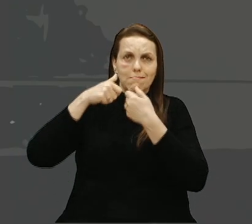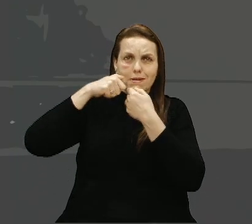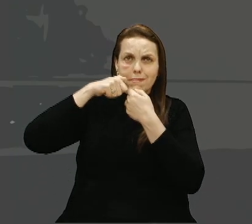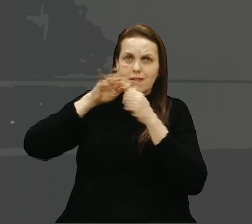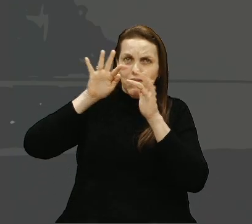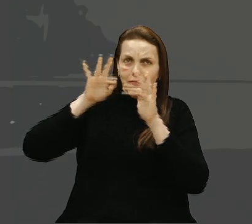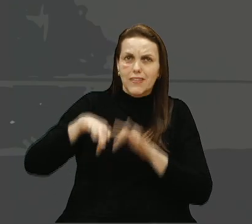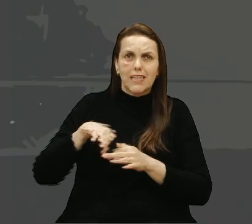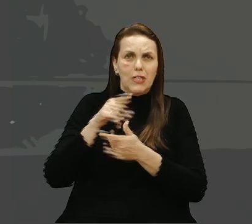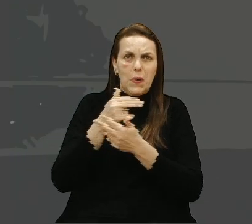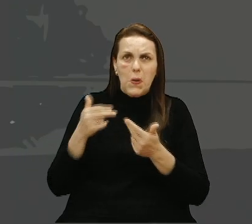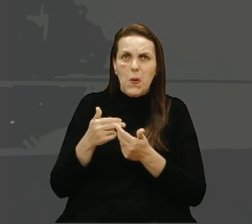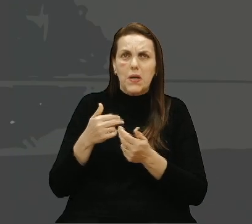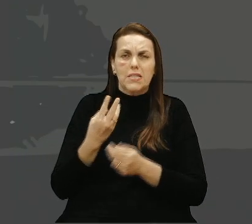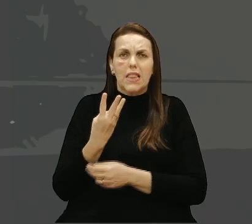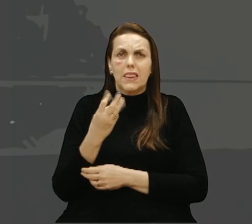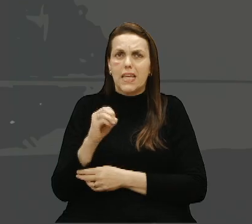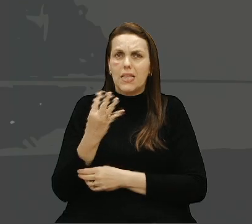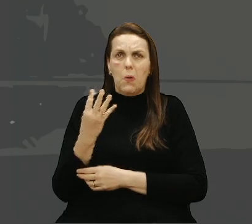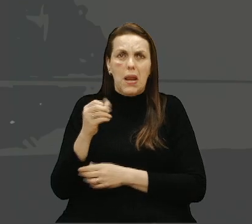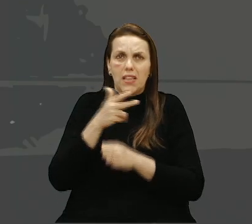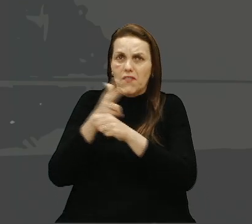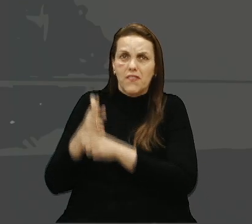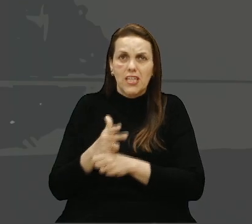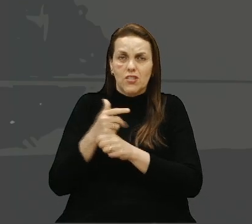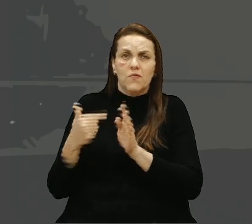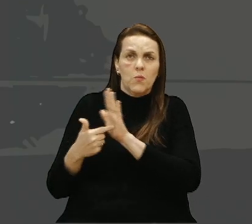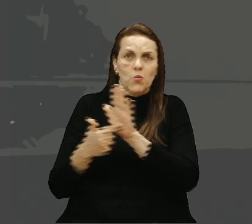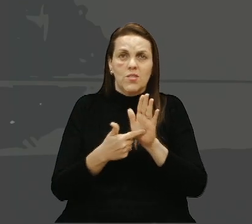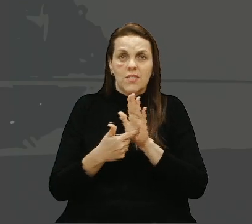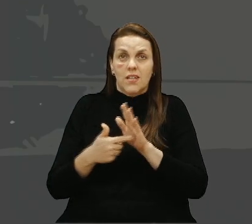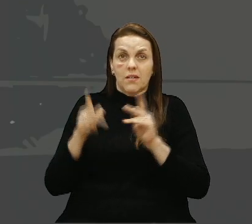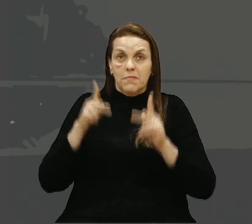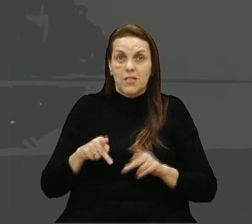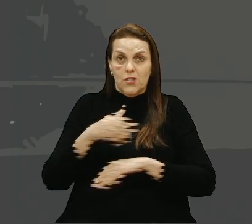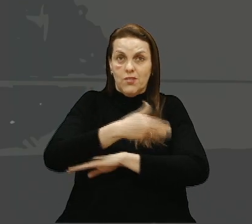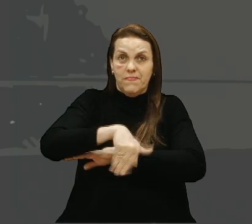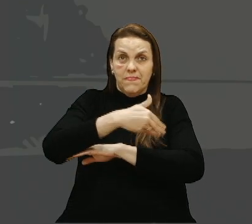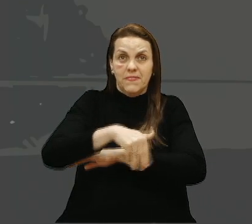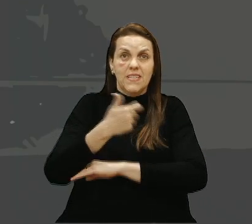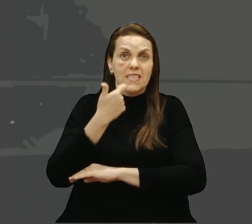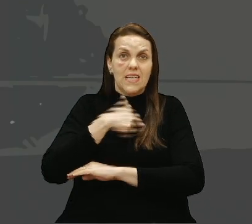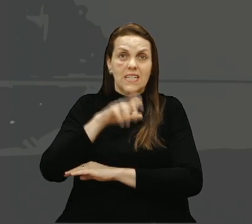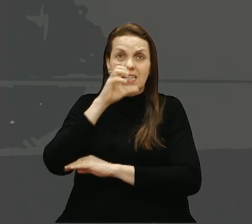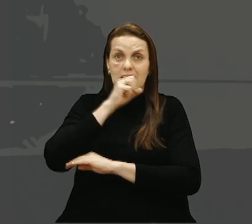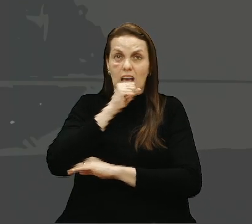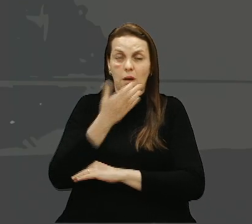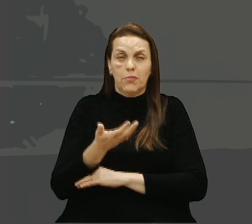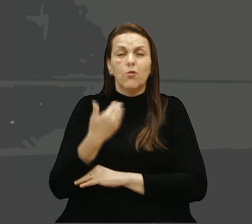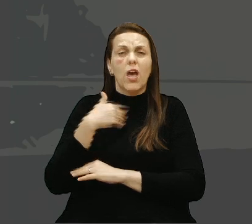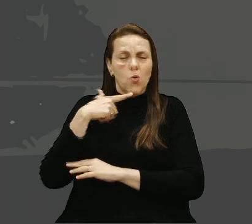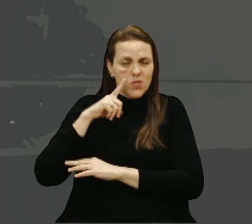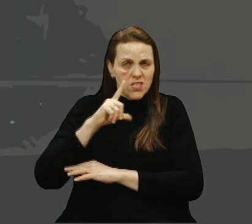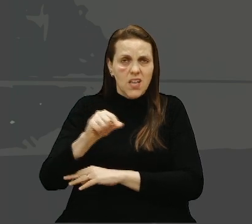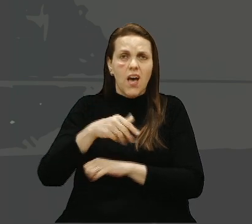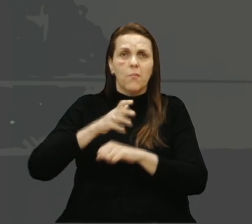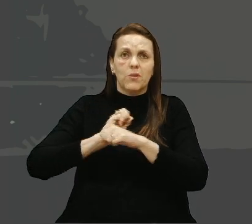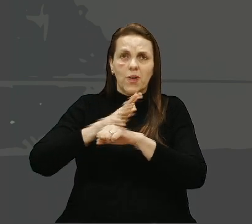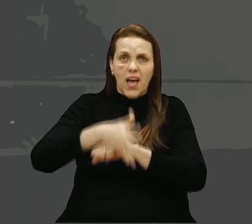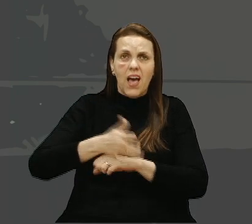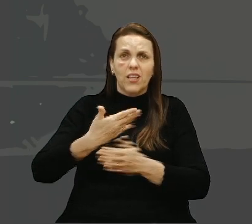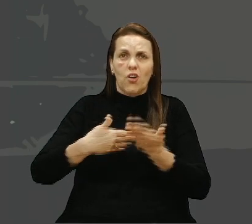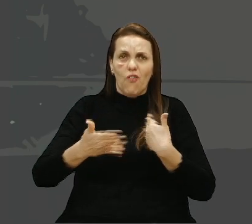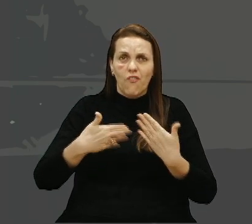Vamos... E eu puxo 30, 40 vídeos aqui, que eu conversei com as pessoas sexta, sábado, as pessoas que estão na rua aí. Eu saio na madrugada, converso com as